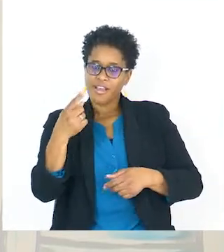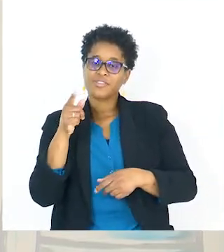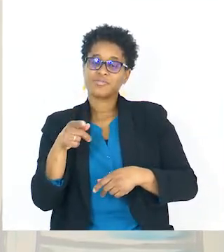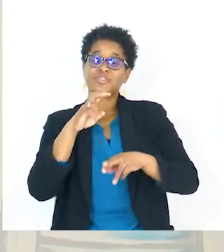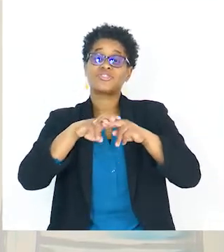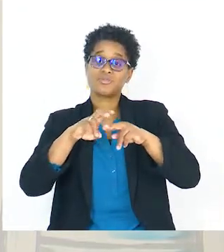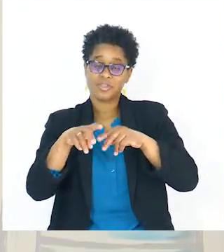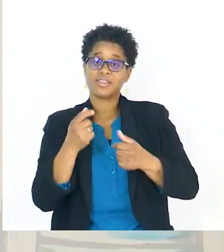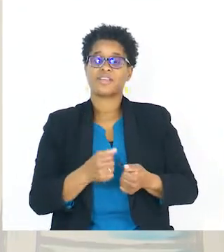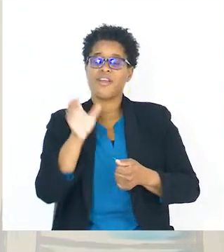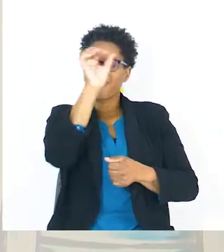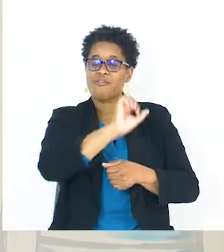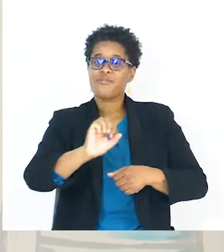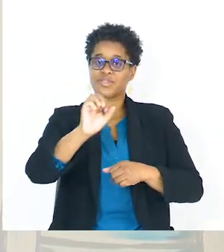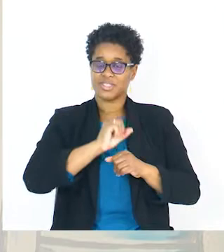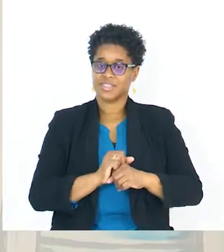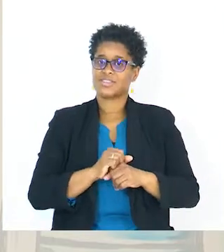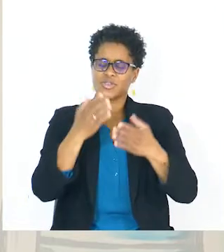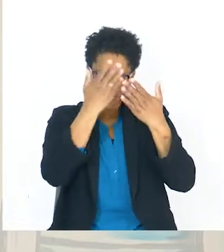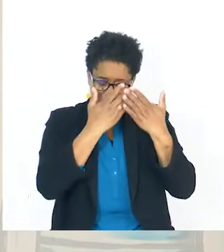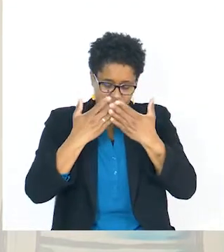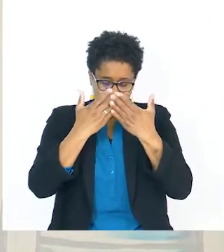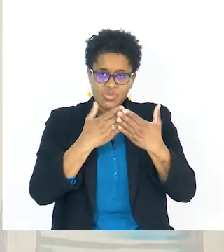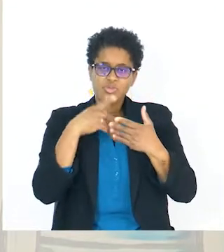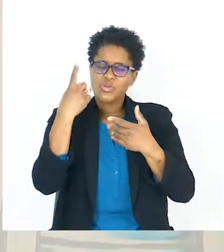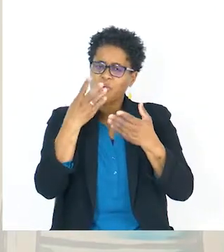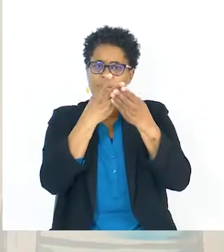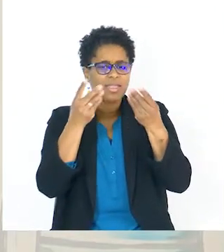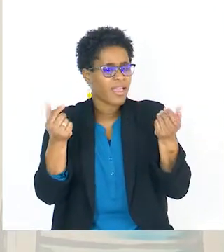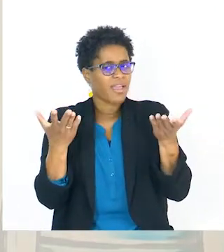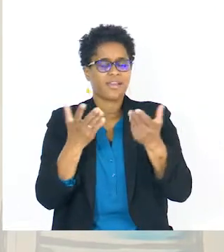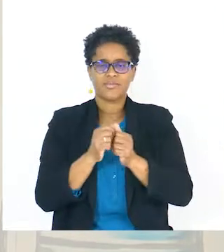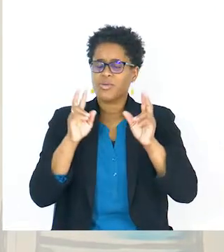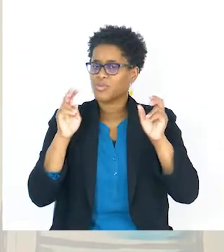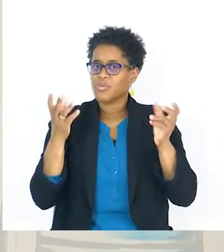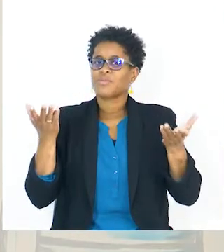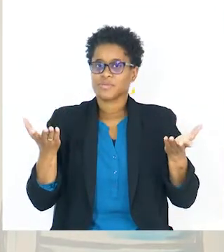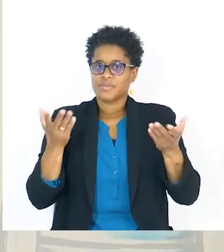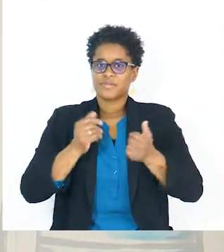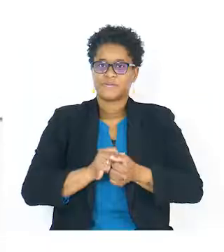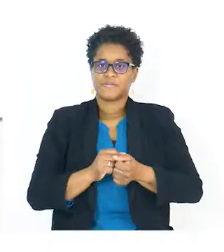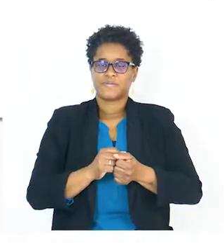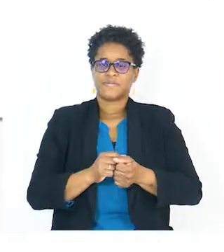uma dessas disciplinas, vocês estudam um conteúdo, uma matéria.